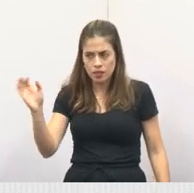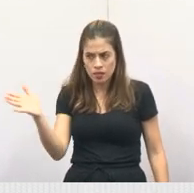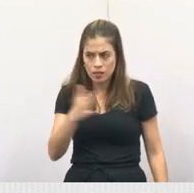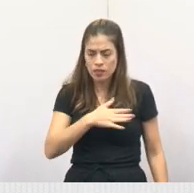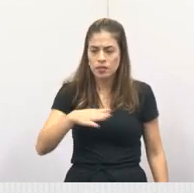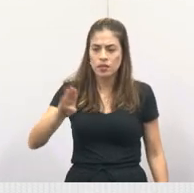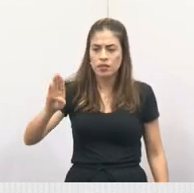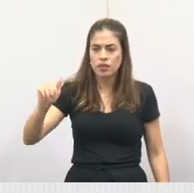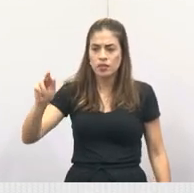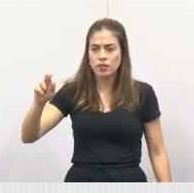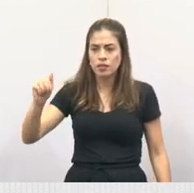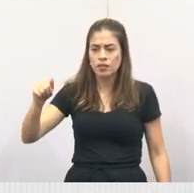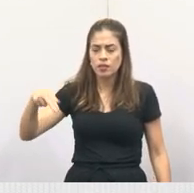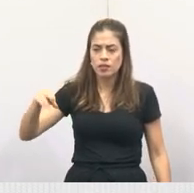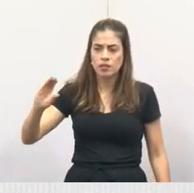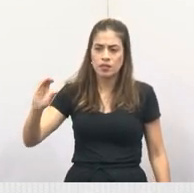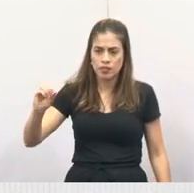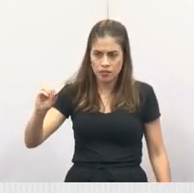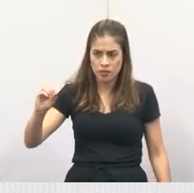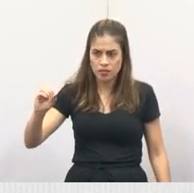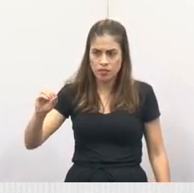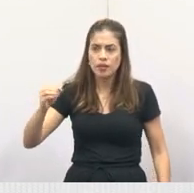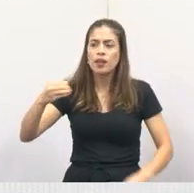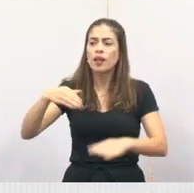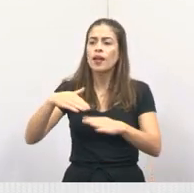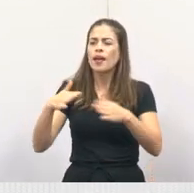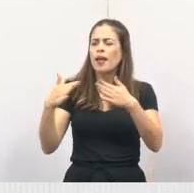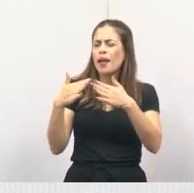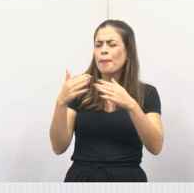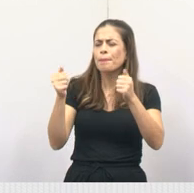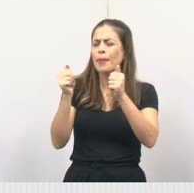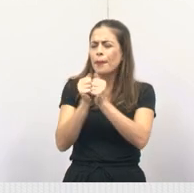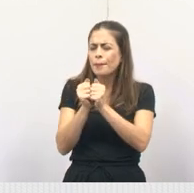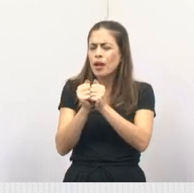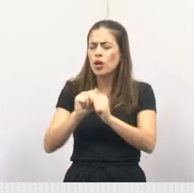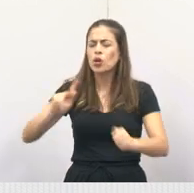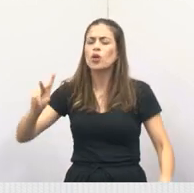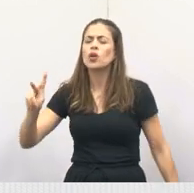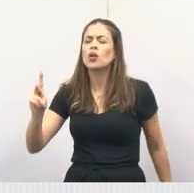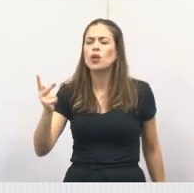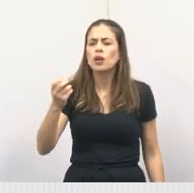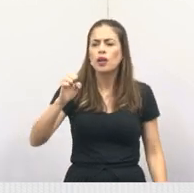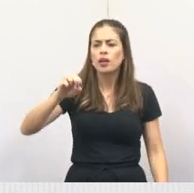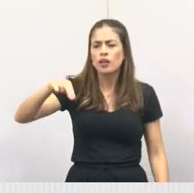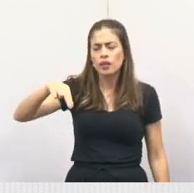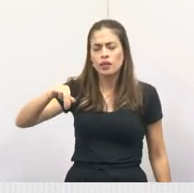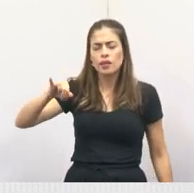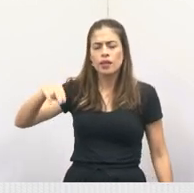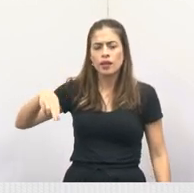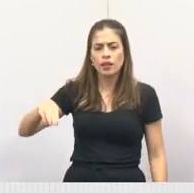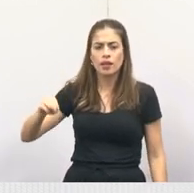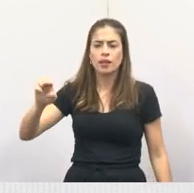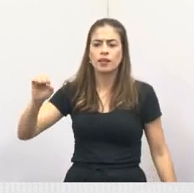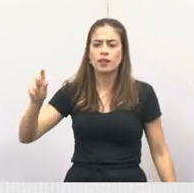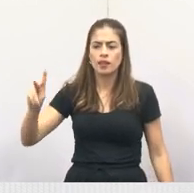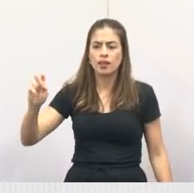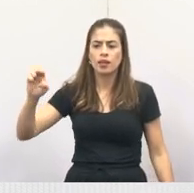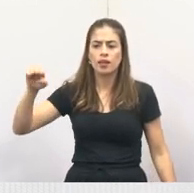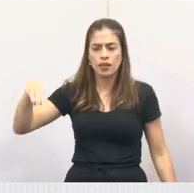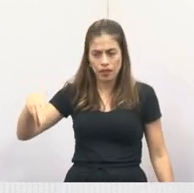pelo Sest Senat que passa pela ROM que liga a Dutra Até a região aqui do Jardim Flórida termina ali na Avenida